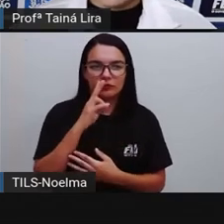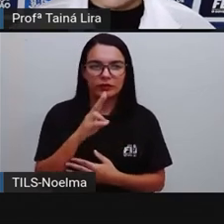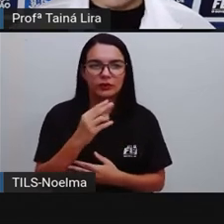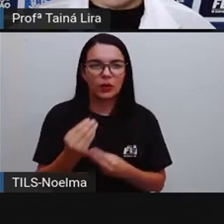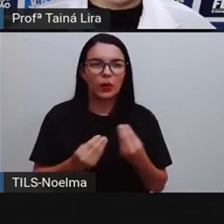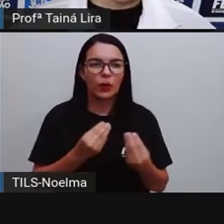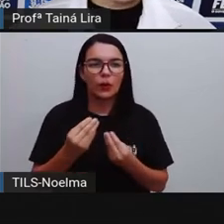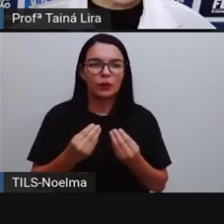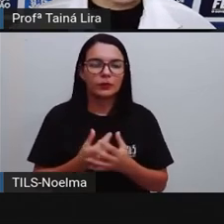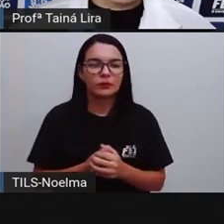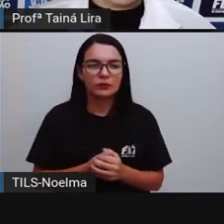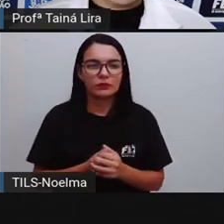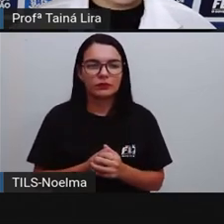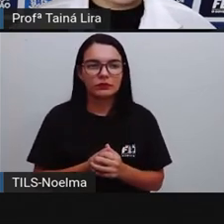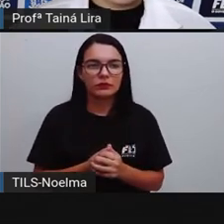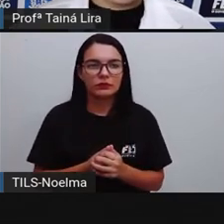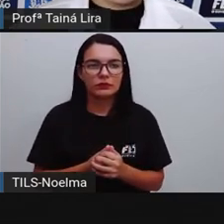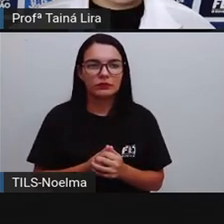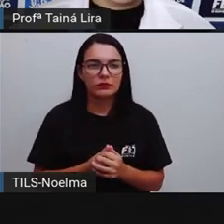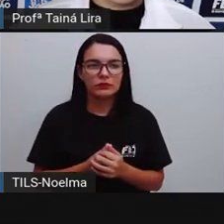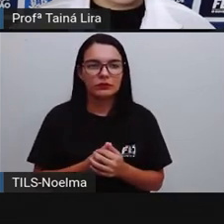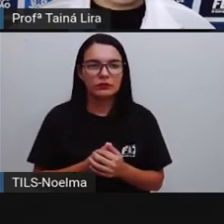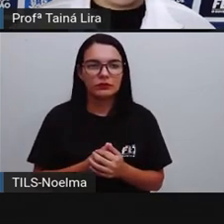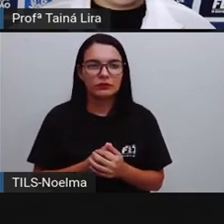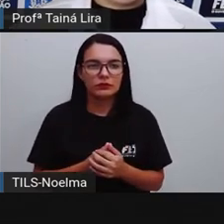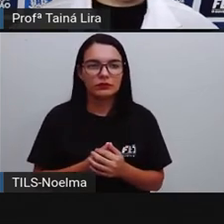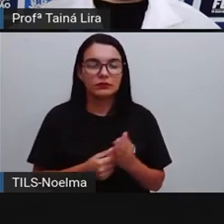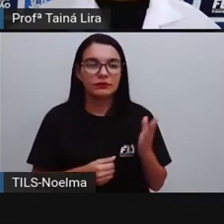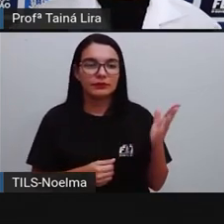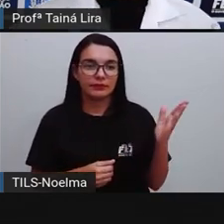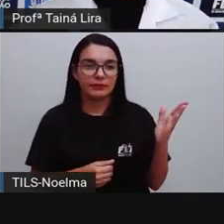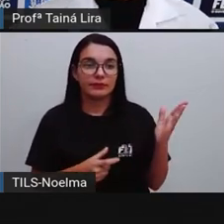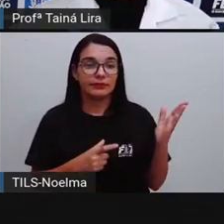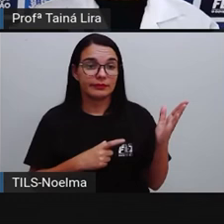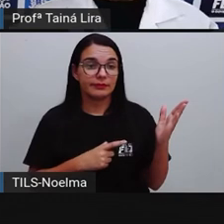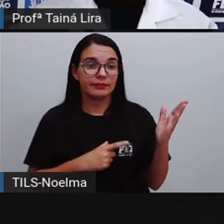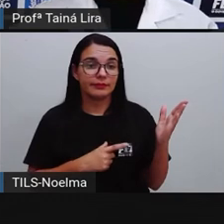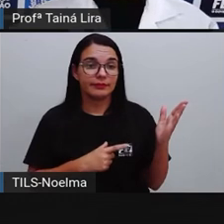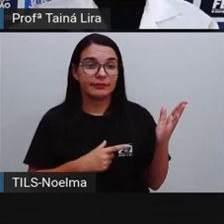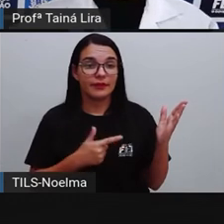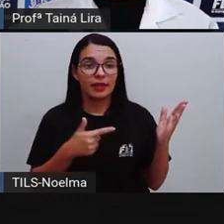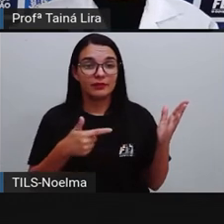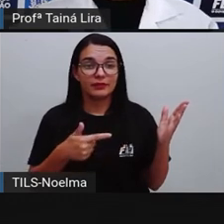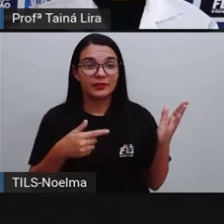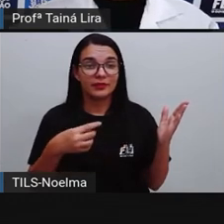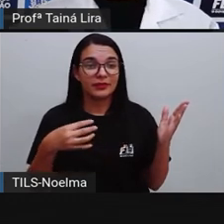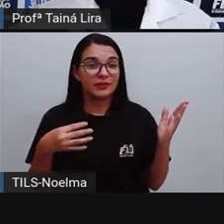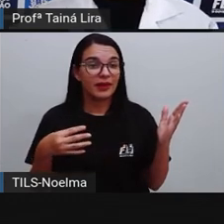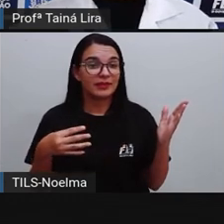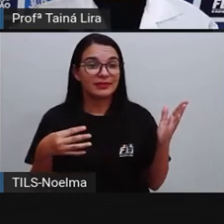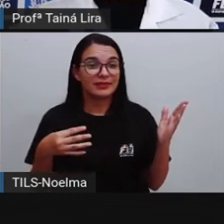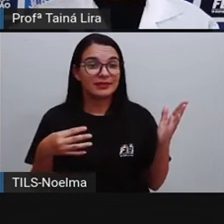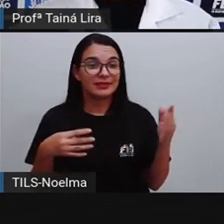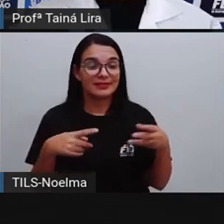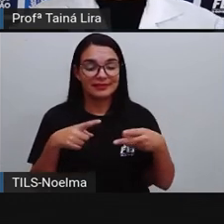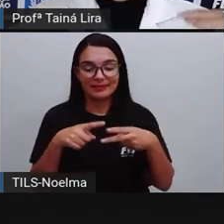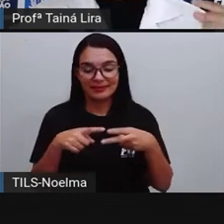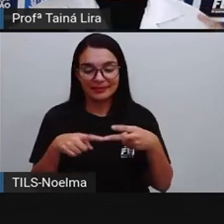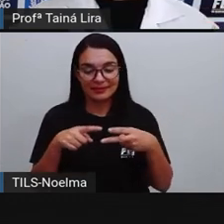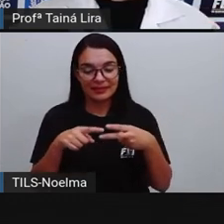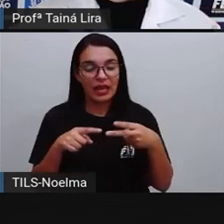então o primeiro primeiro número que é pro trouxe com algarismo 4 a 24